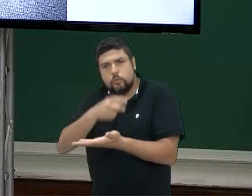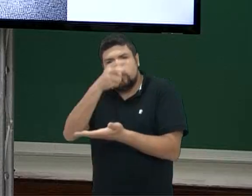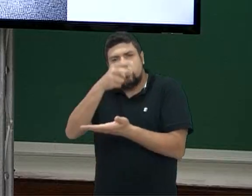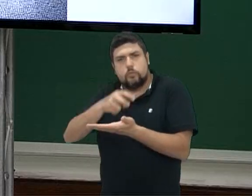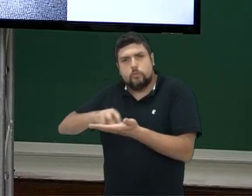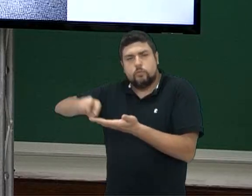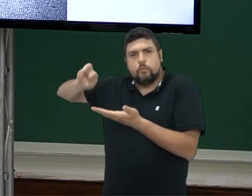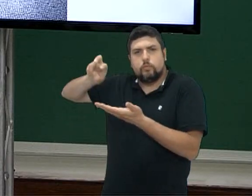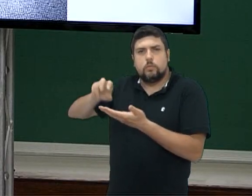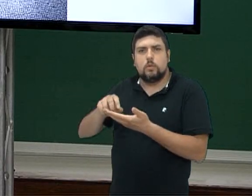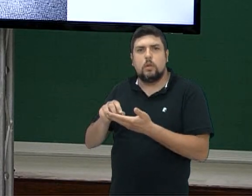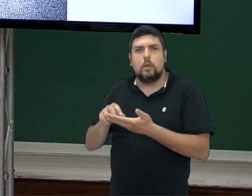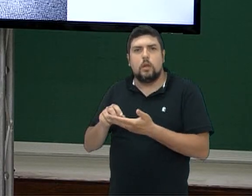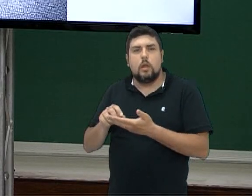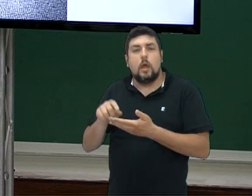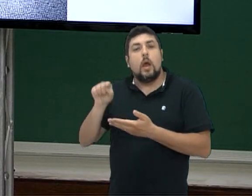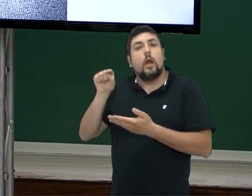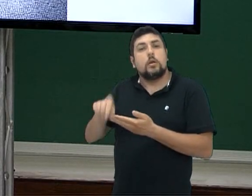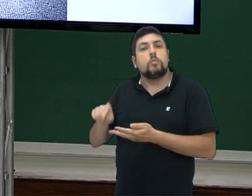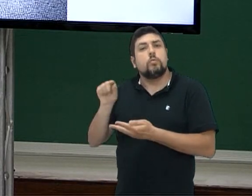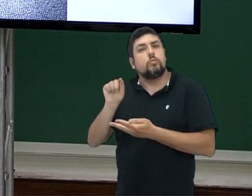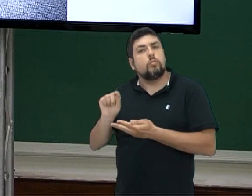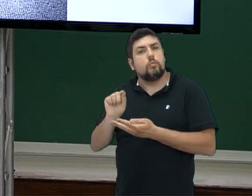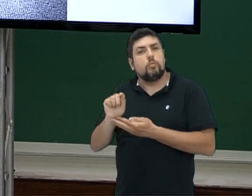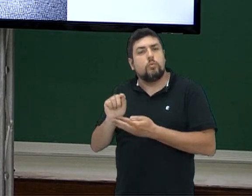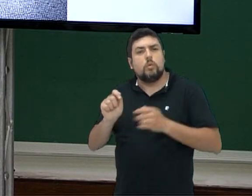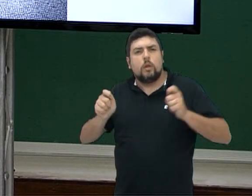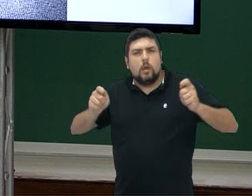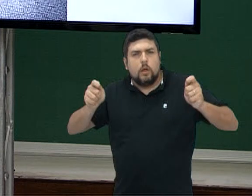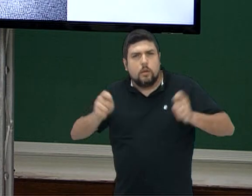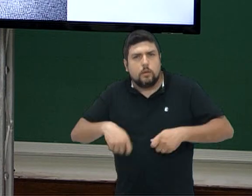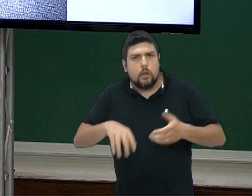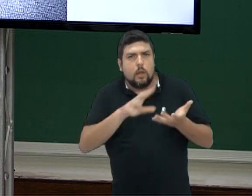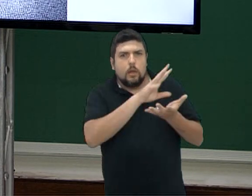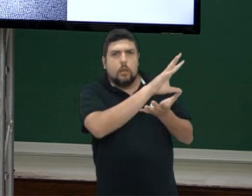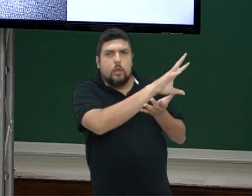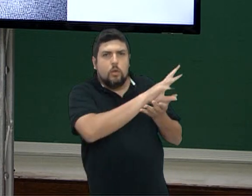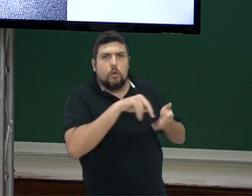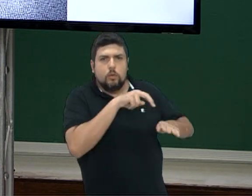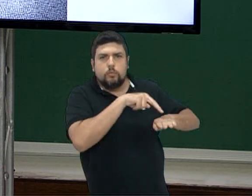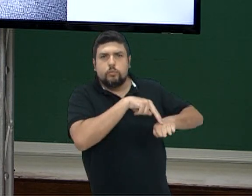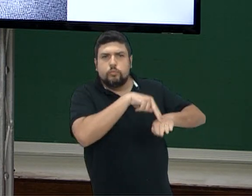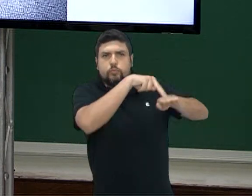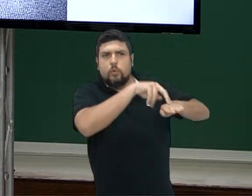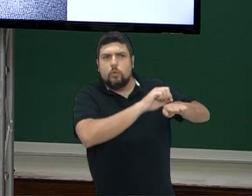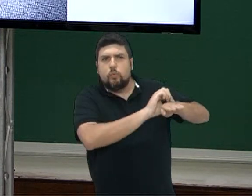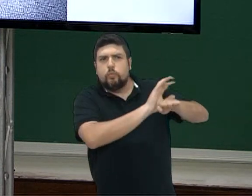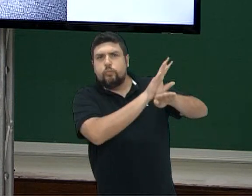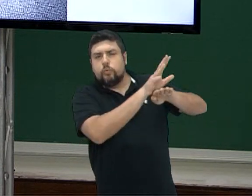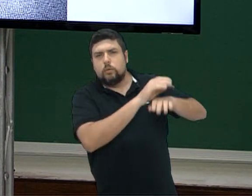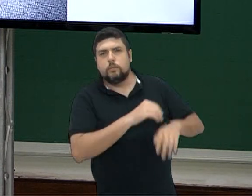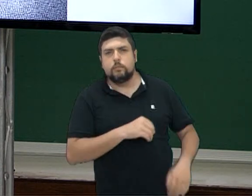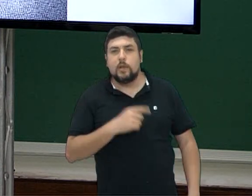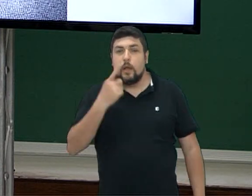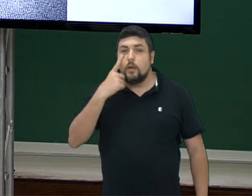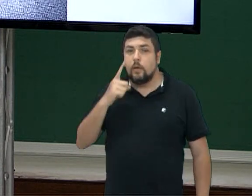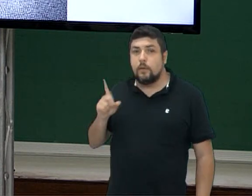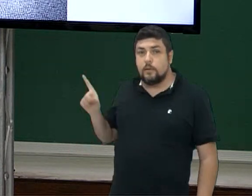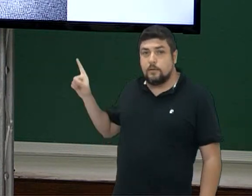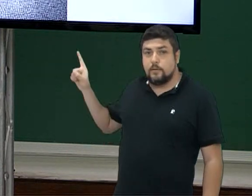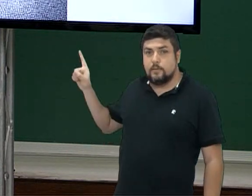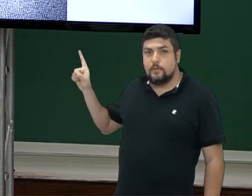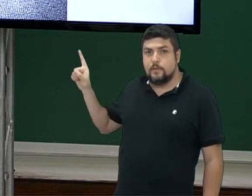que é onde o surfista ou o skatista, né, não sabemos, já que é uma foto antiga, vamos chamar de surfista e